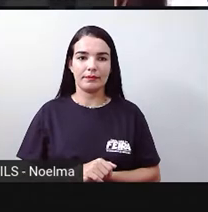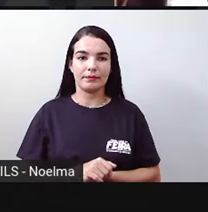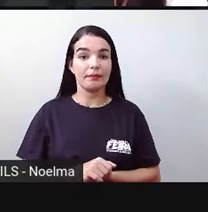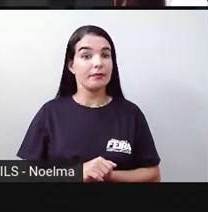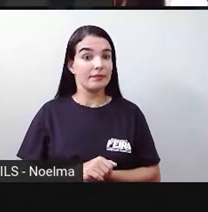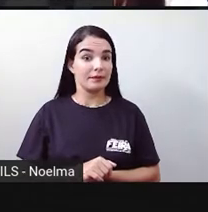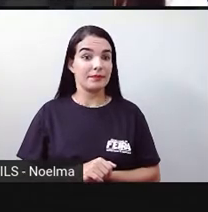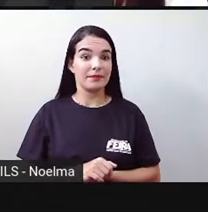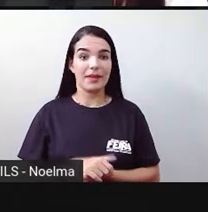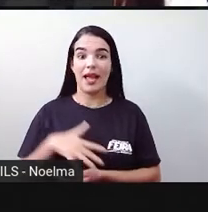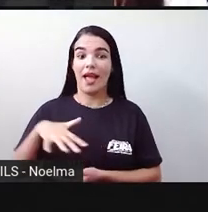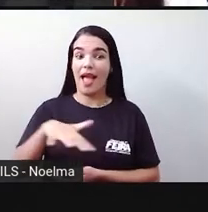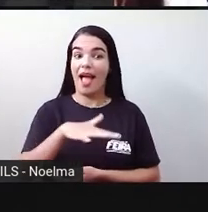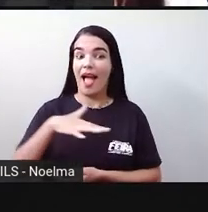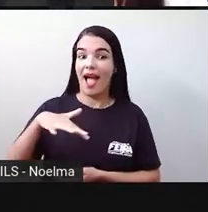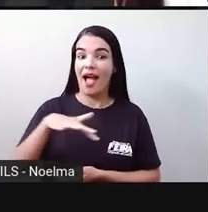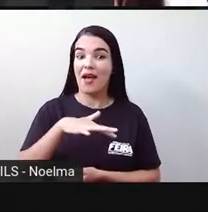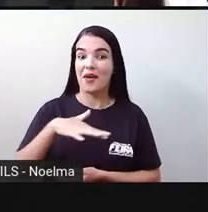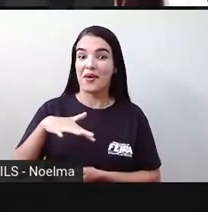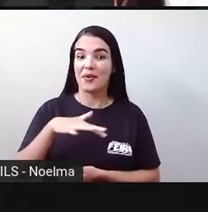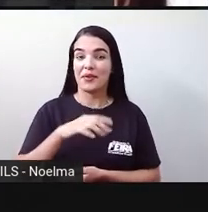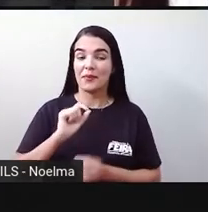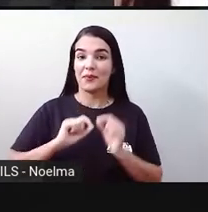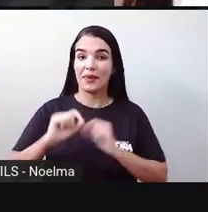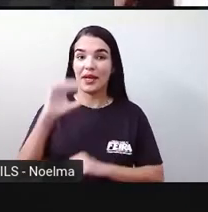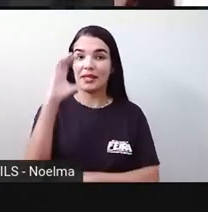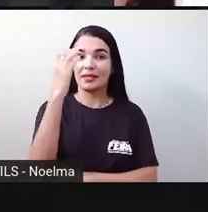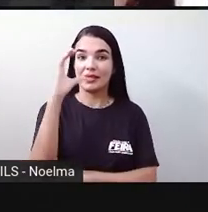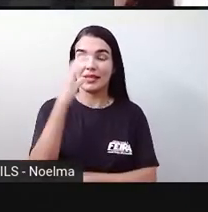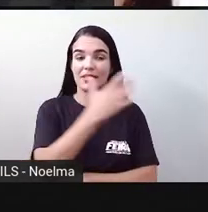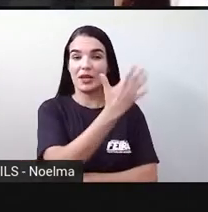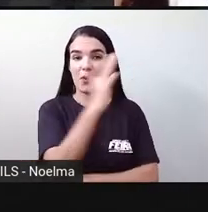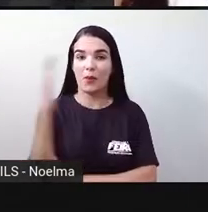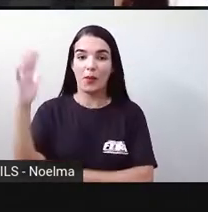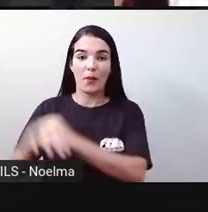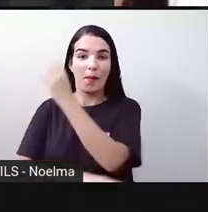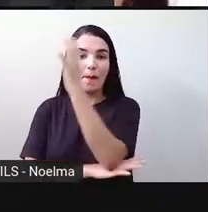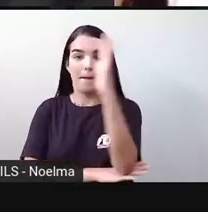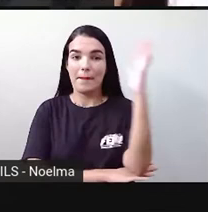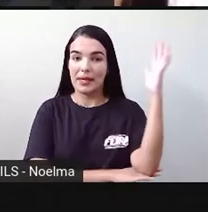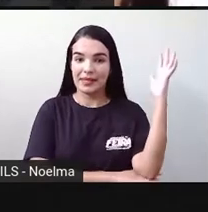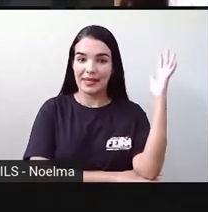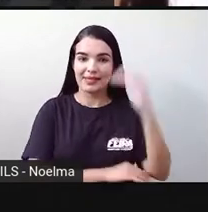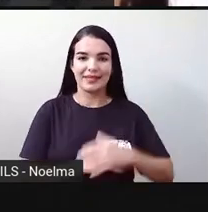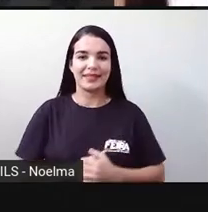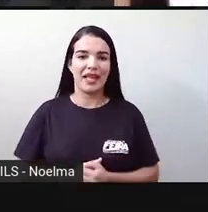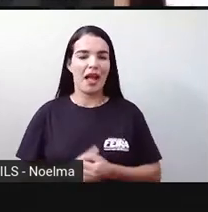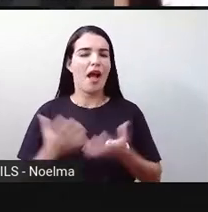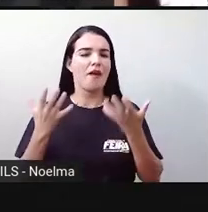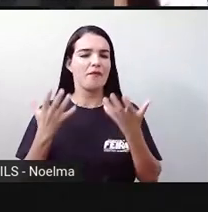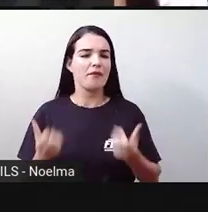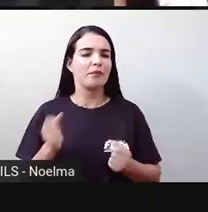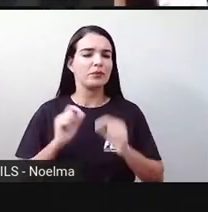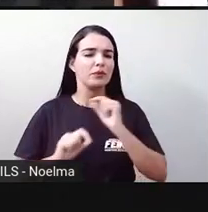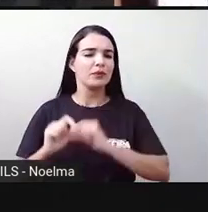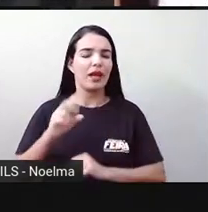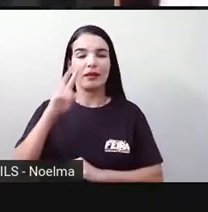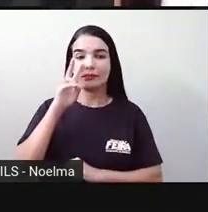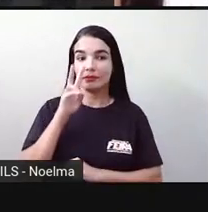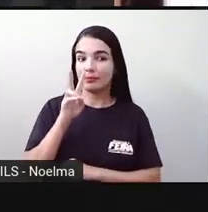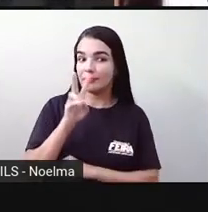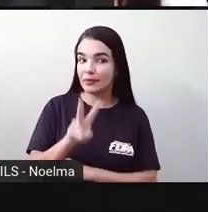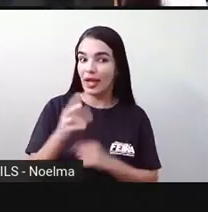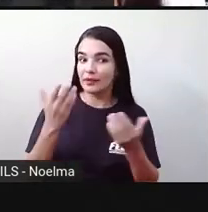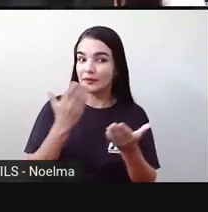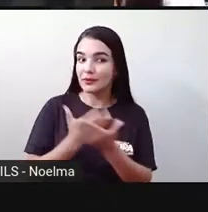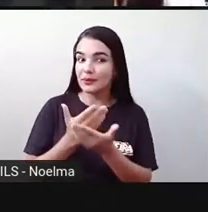Olhem só, nossa aula agora é de ciências humanas. E nessa aula de ciências humanas,